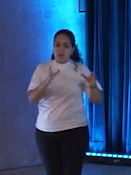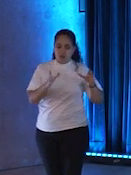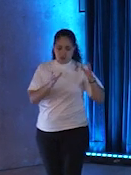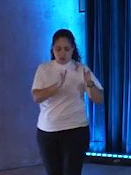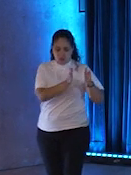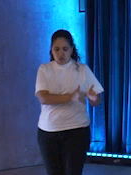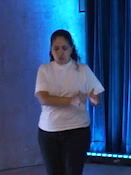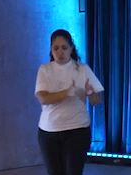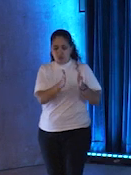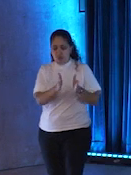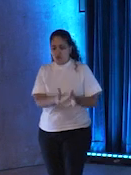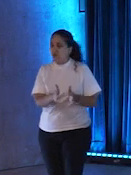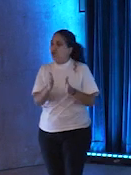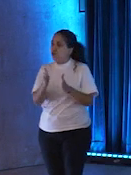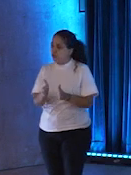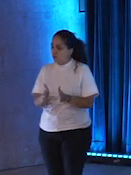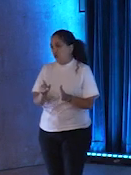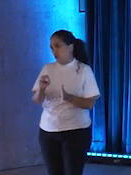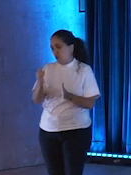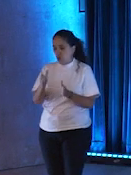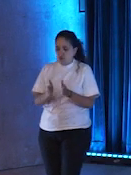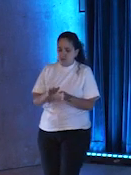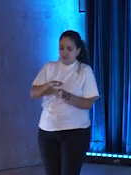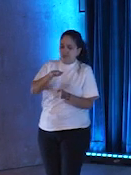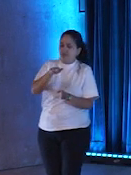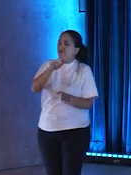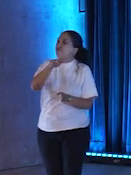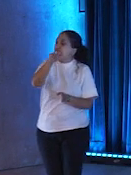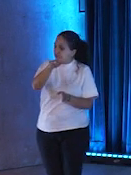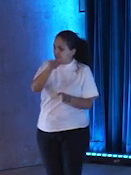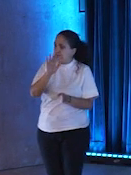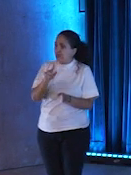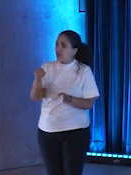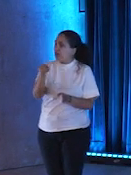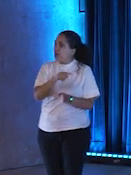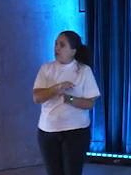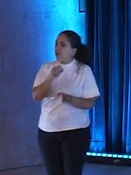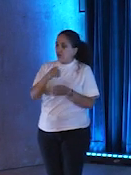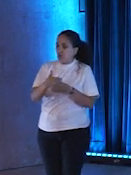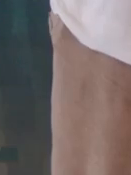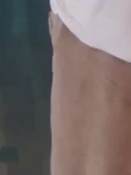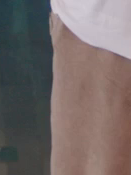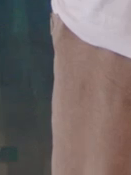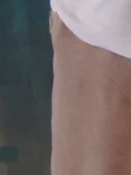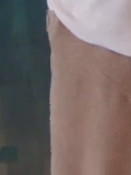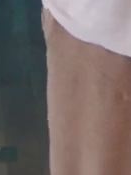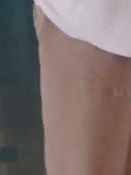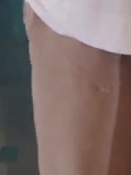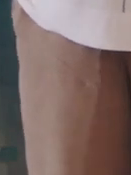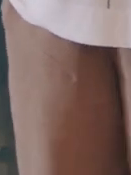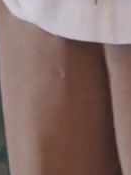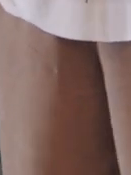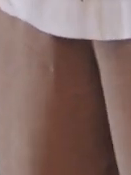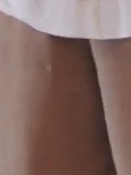uma ao lado das outras ou uma sobre as outras, de modo que elas formassem uma muralha dentro da